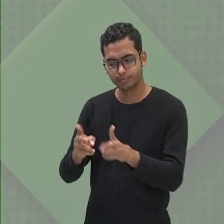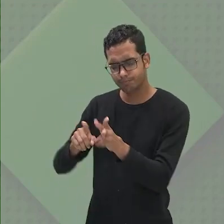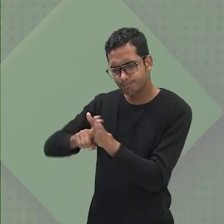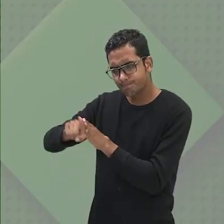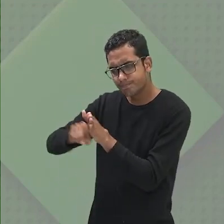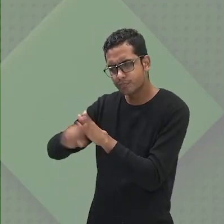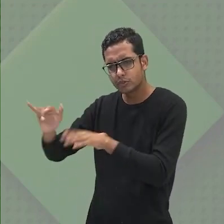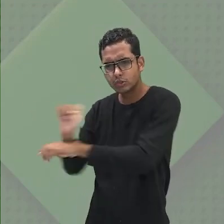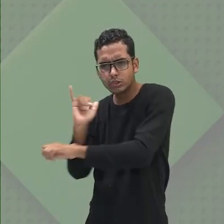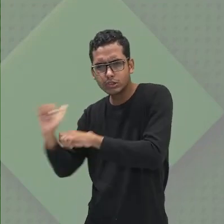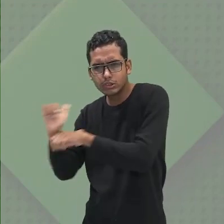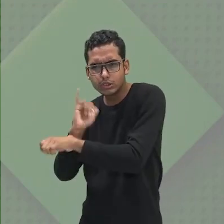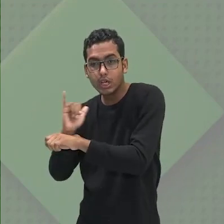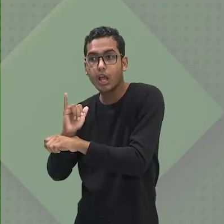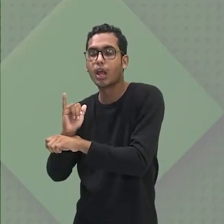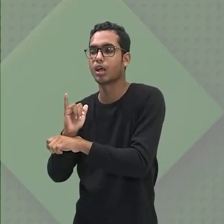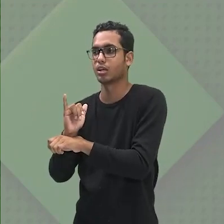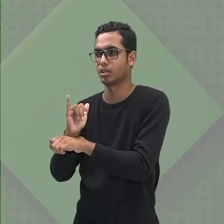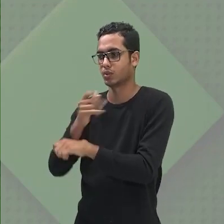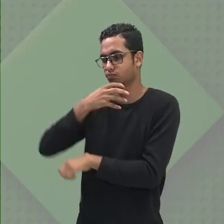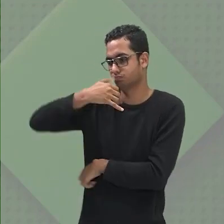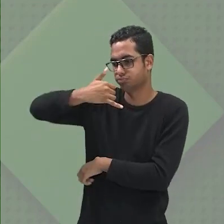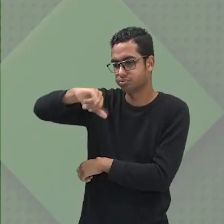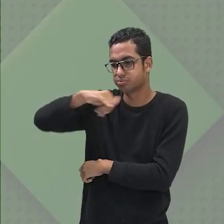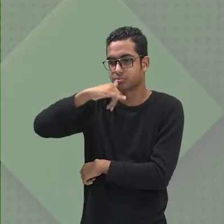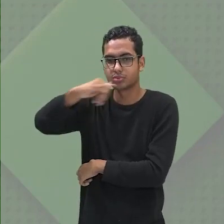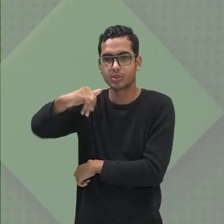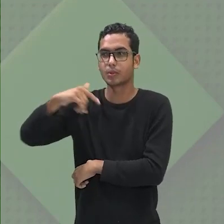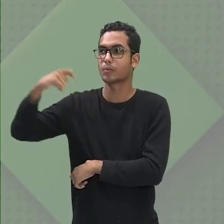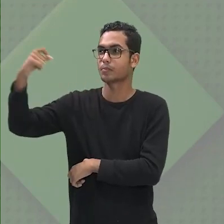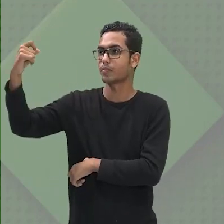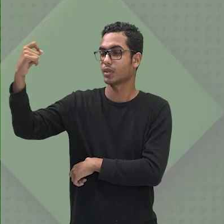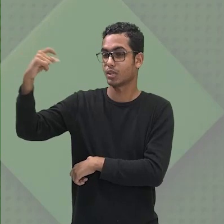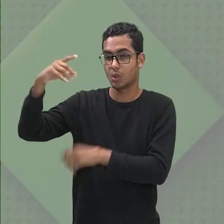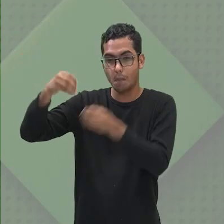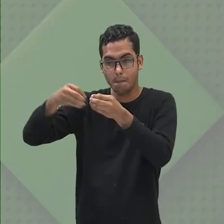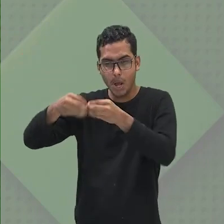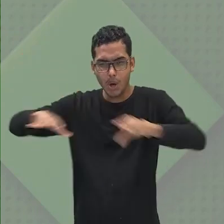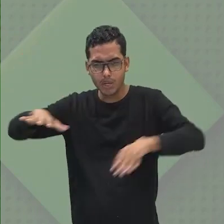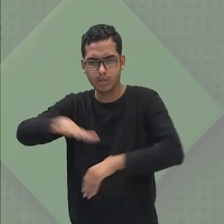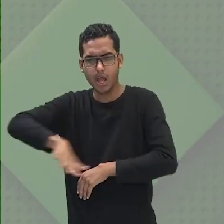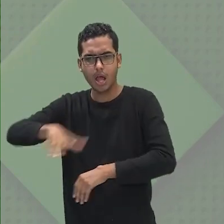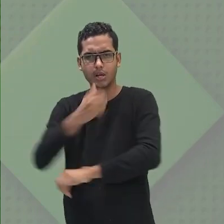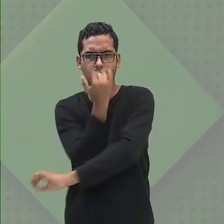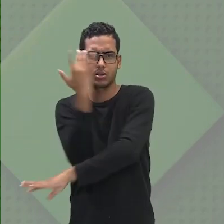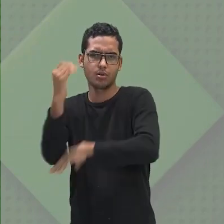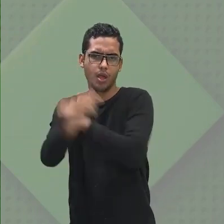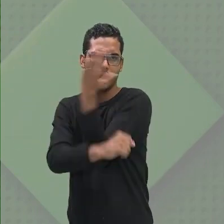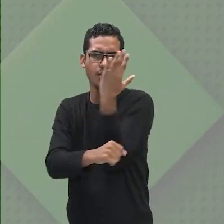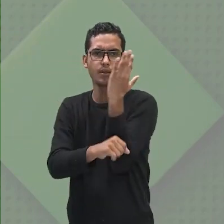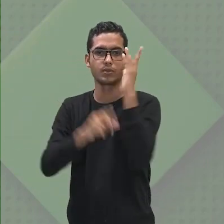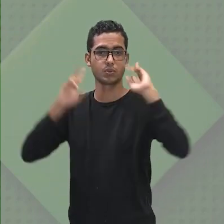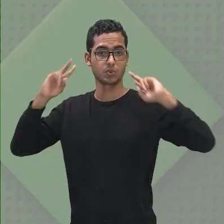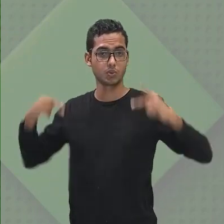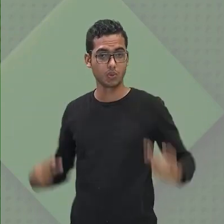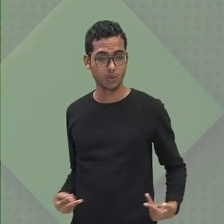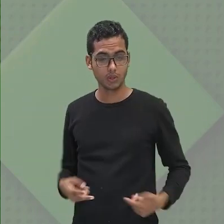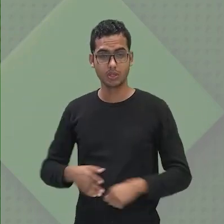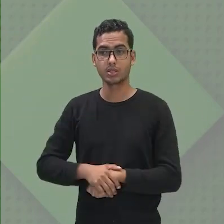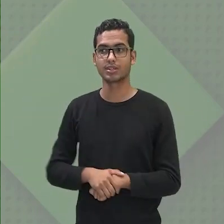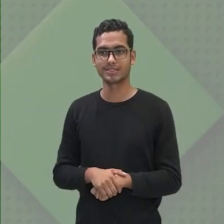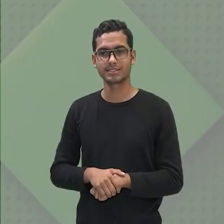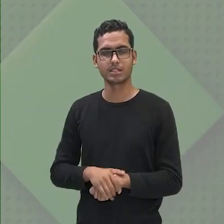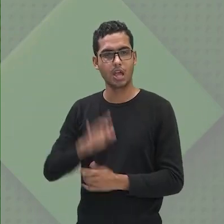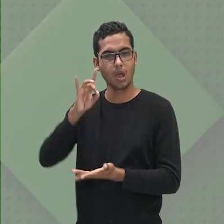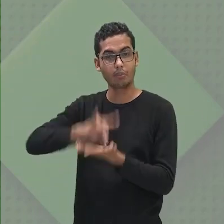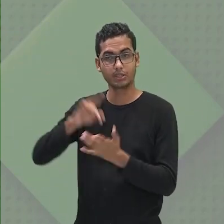né, que poluam menos o ambiente, que cause o menor impacto possível, né? A gente sabe que esse impacto zero é quase